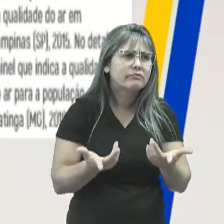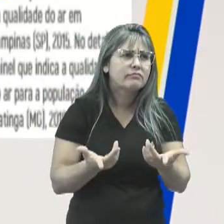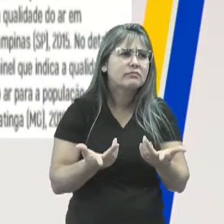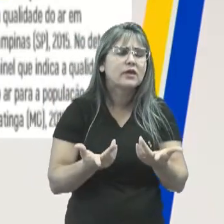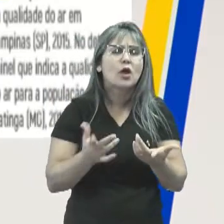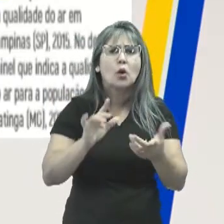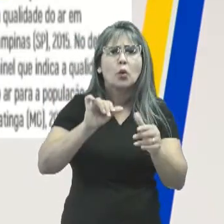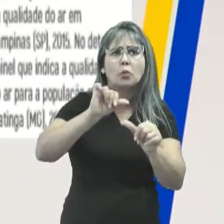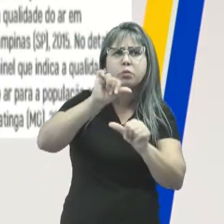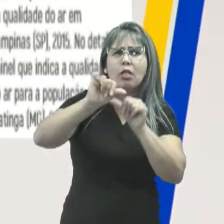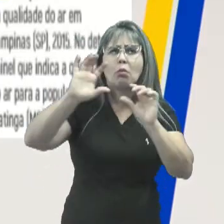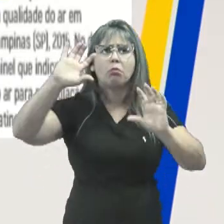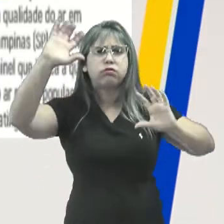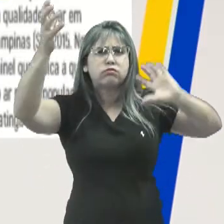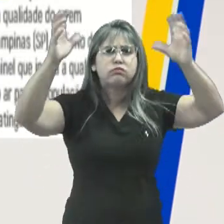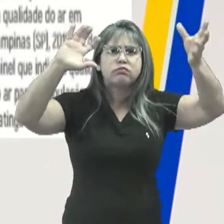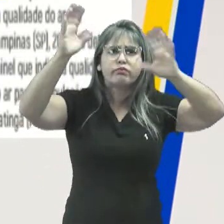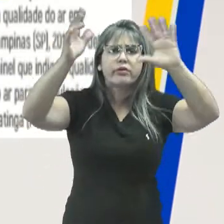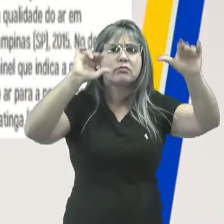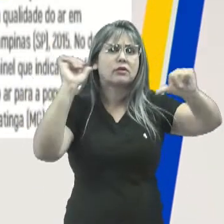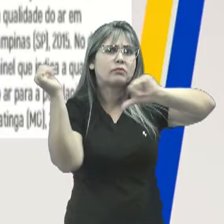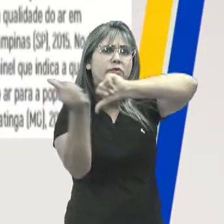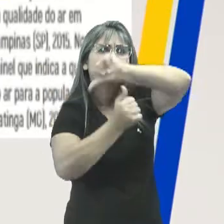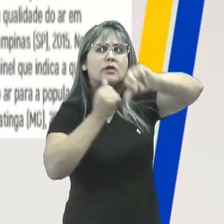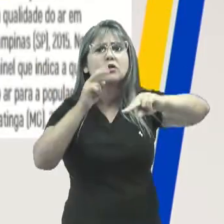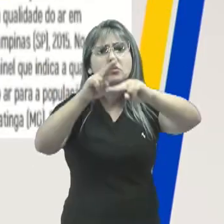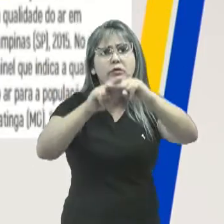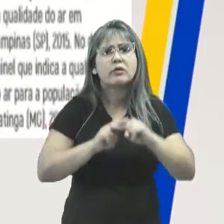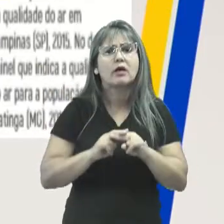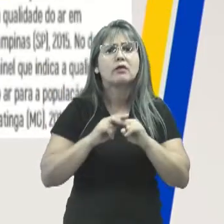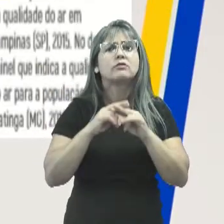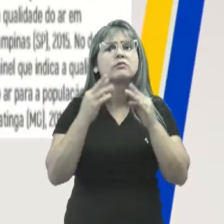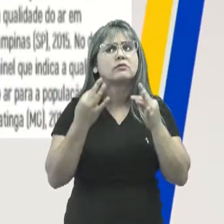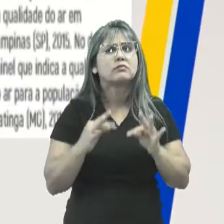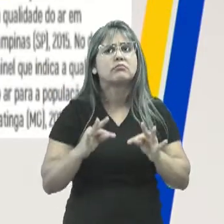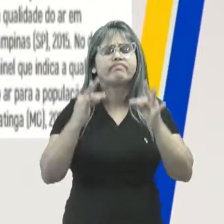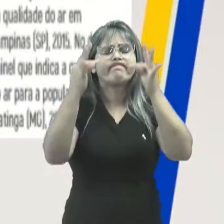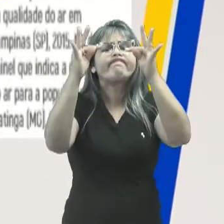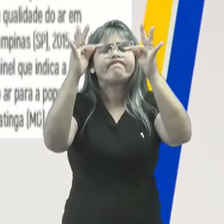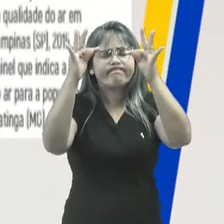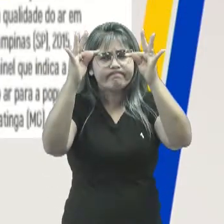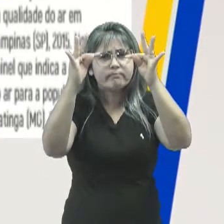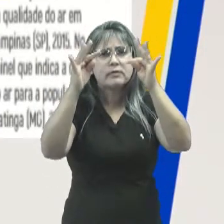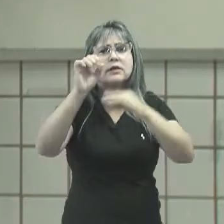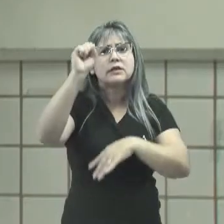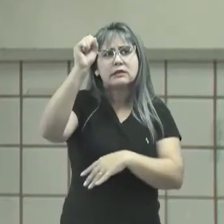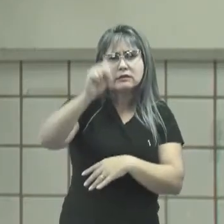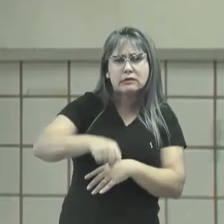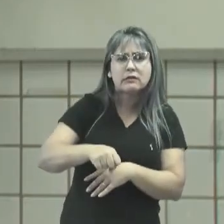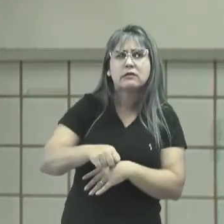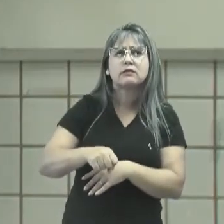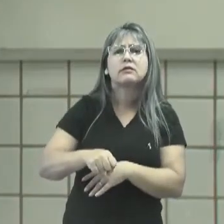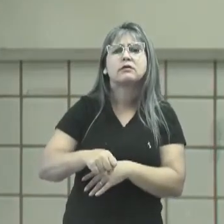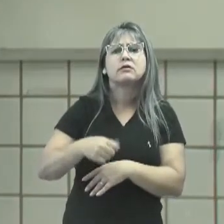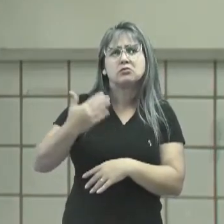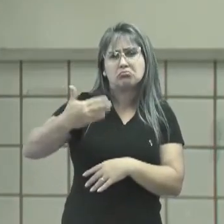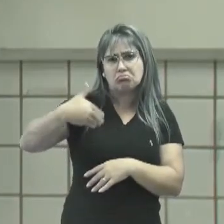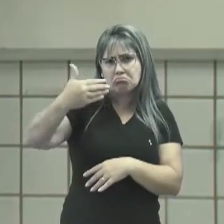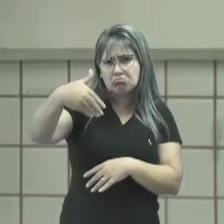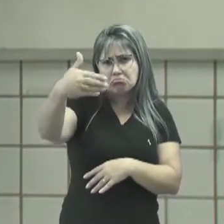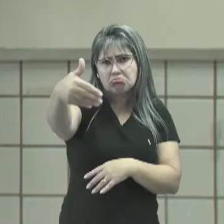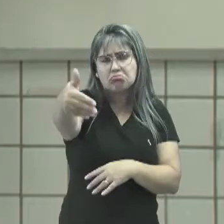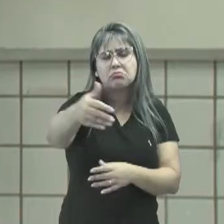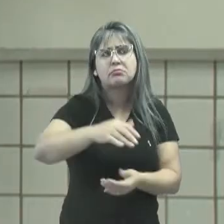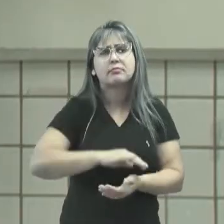mudanças climáticas, são situações que vêm ocorrendo com o emprego de tecnologia, tá bom?